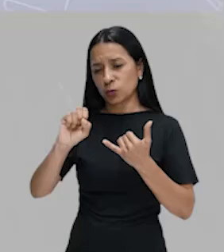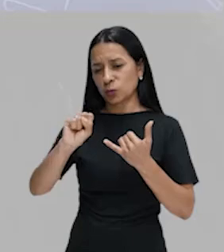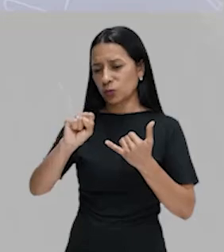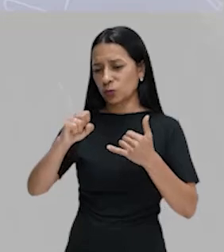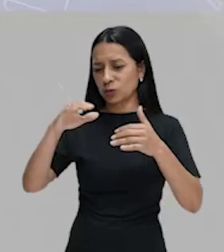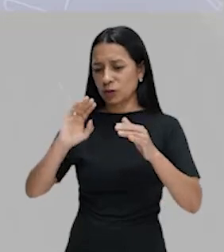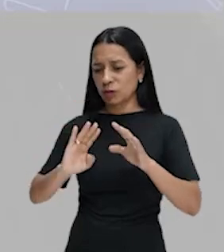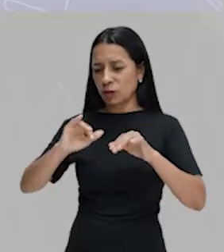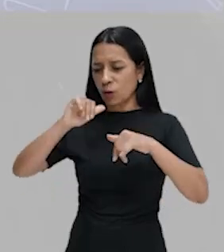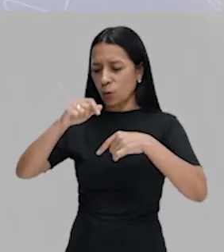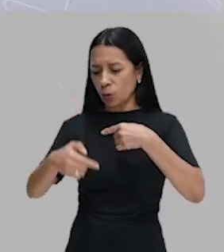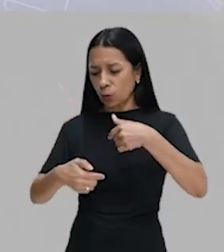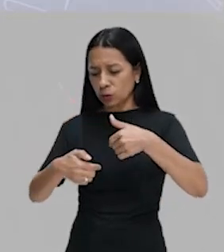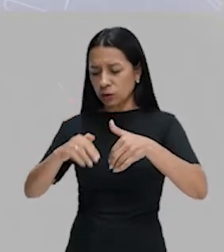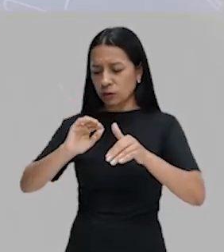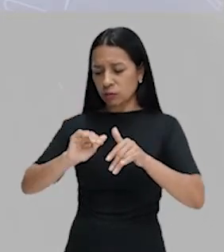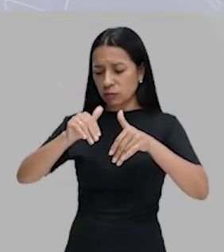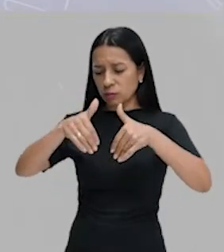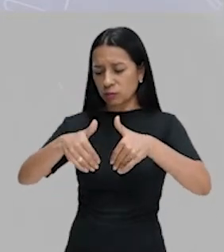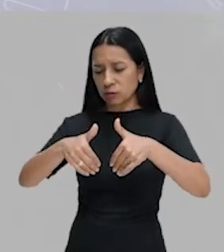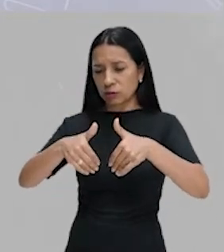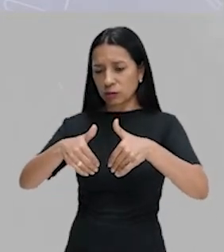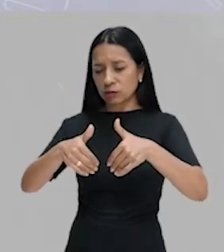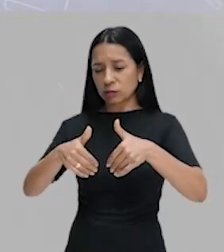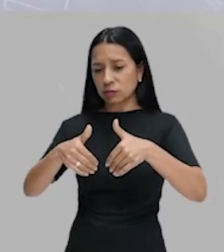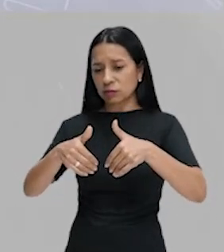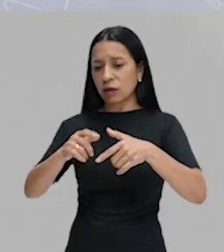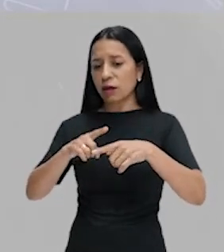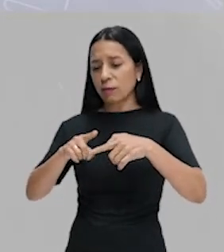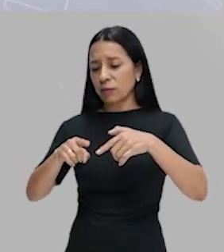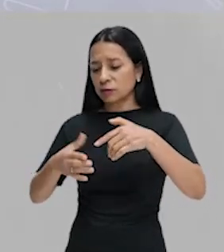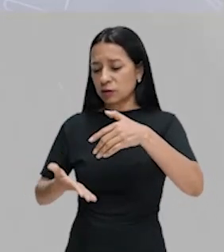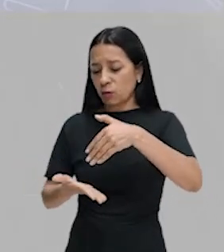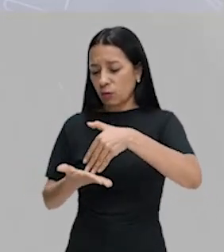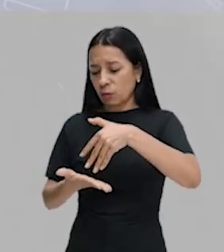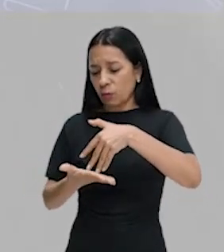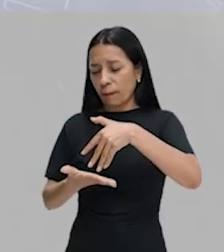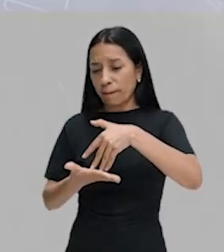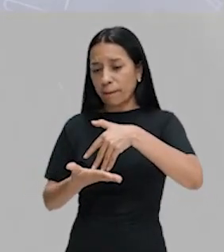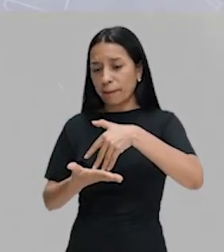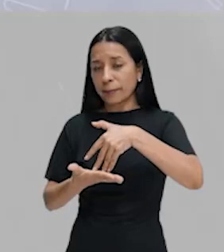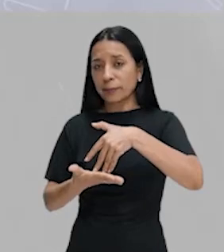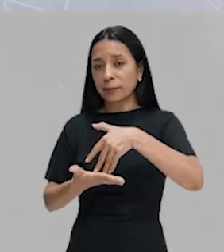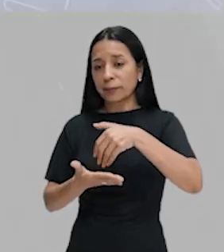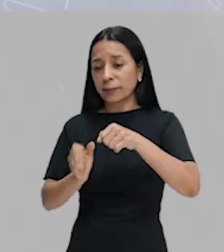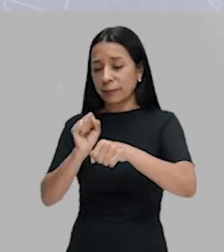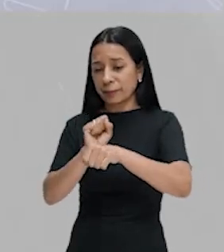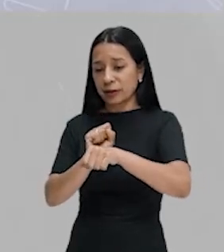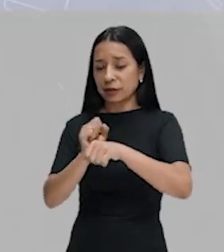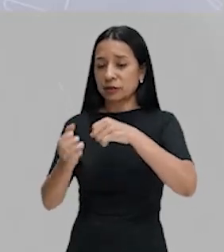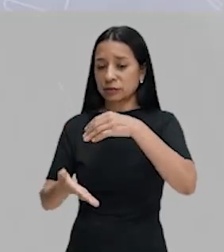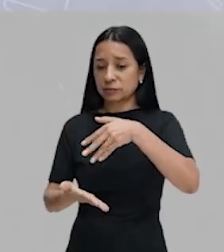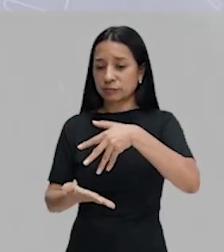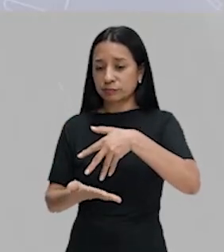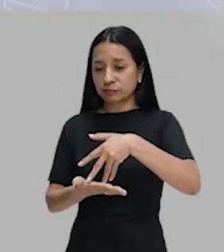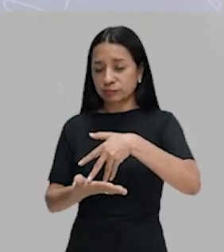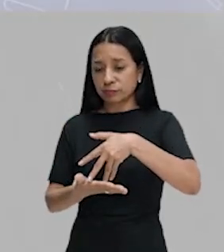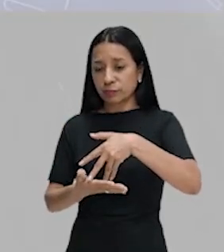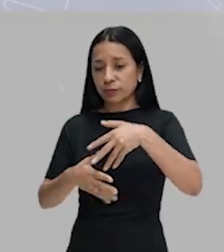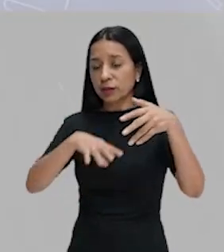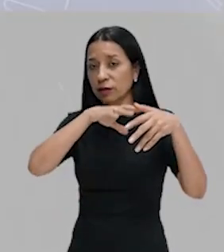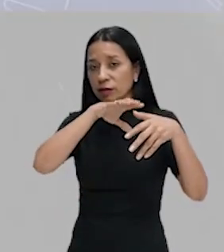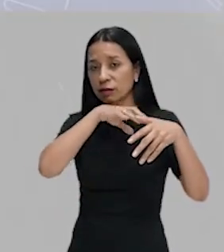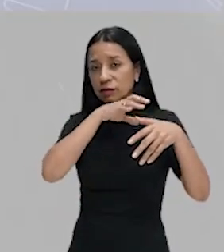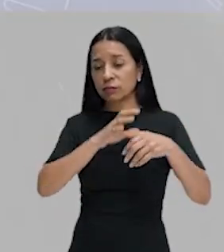que essa parte aqui, ó, ela fica presa ao substrato. São animais que